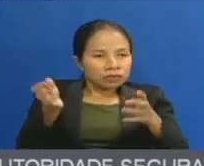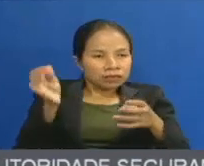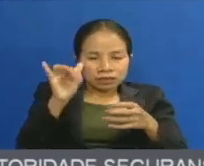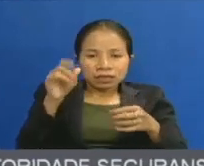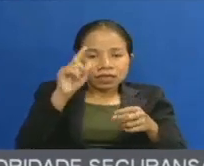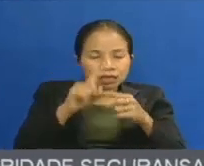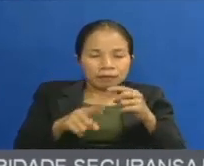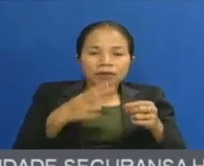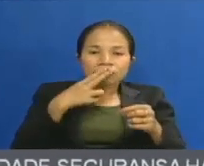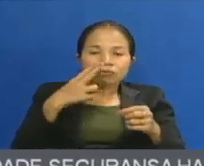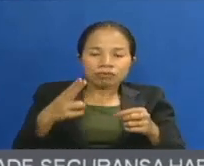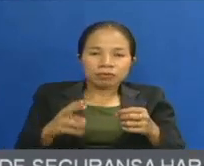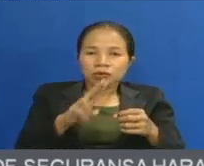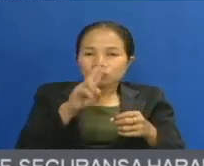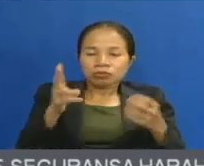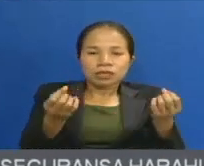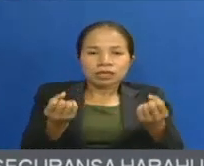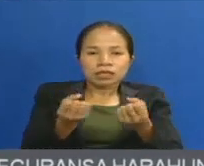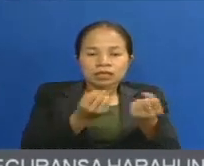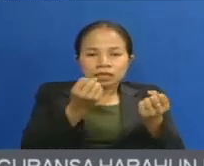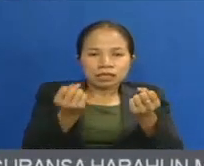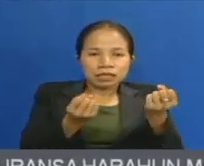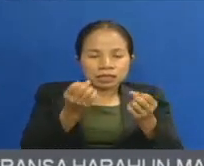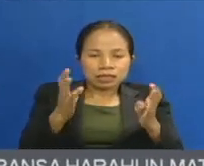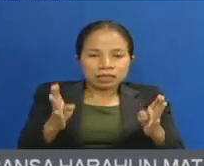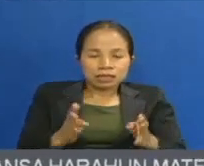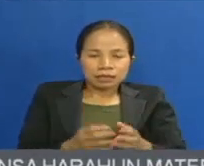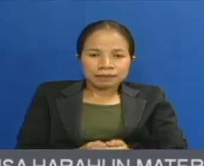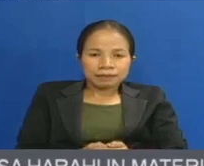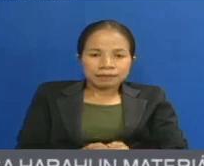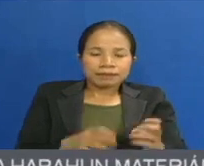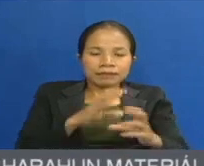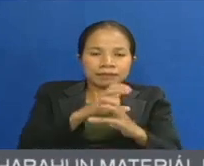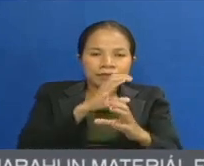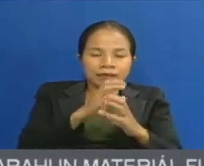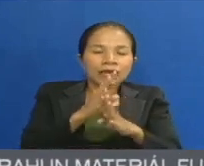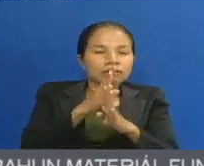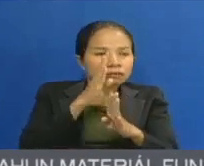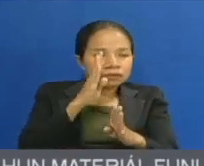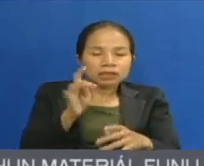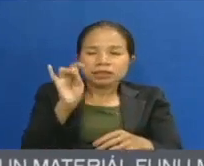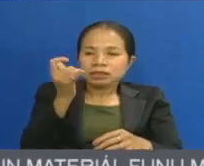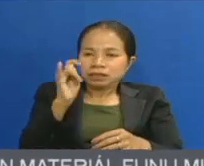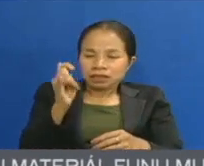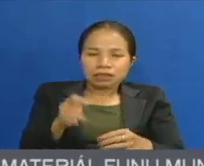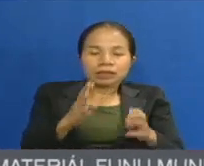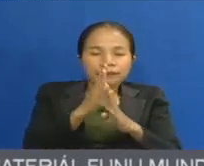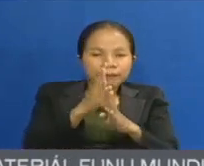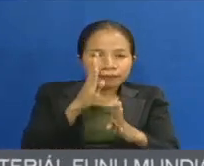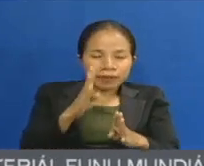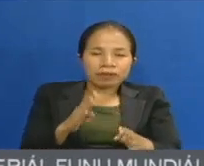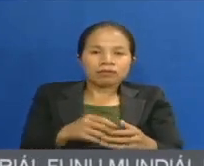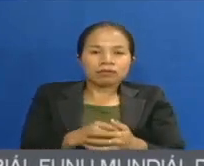La bella fuma durante conduz careta. Que la bella conduz autobus fare, taxi fare, microlete,